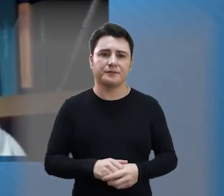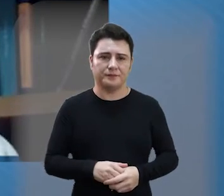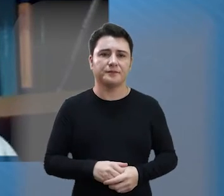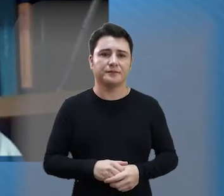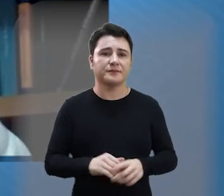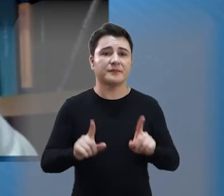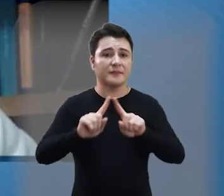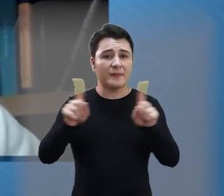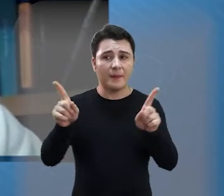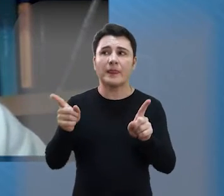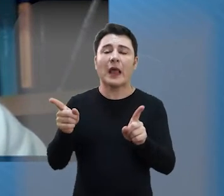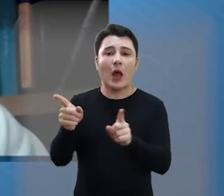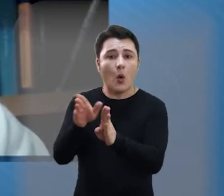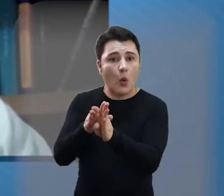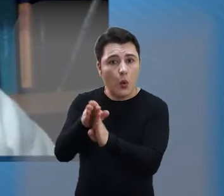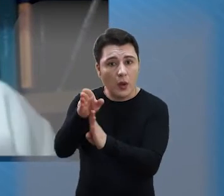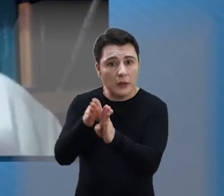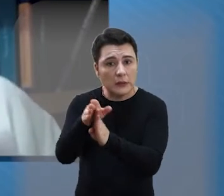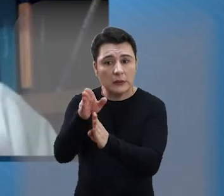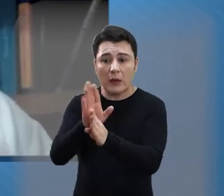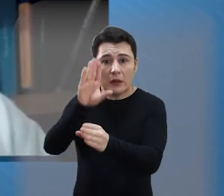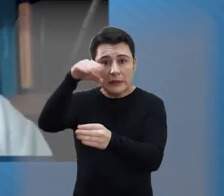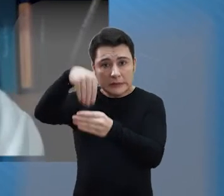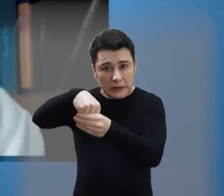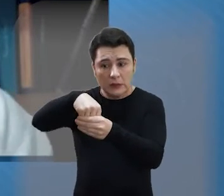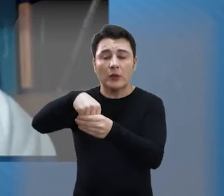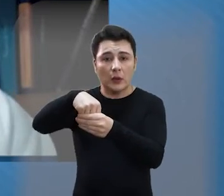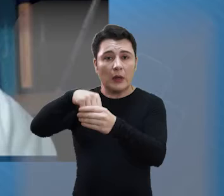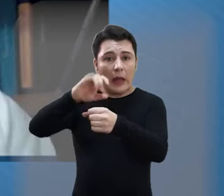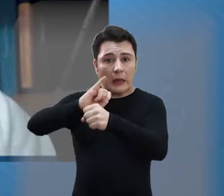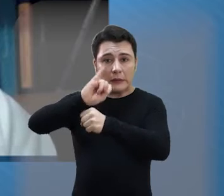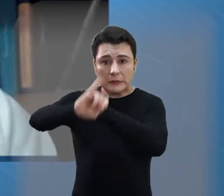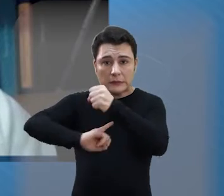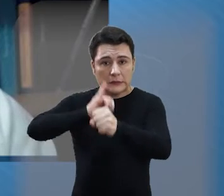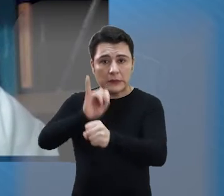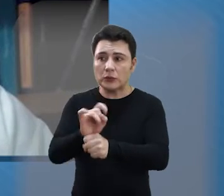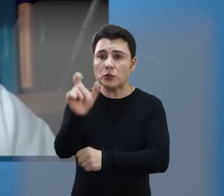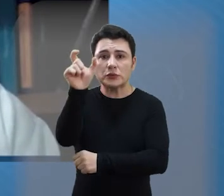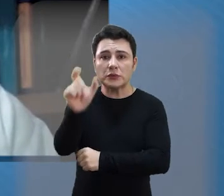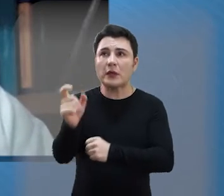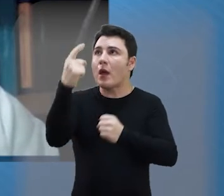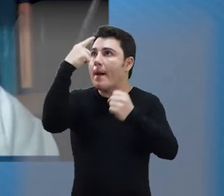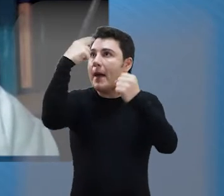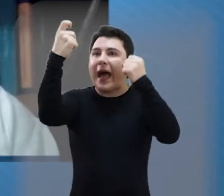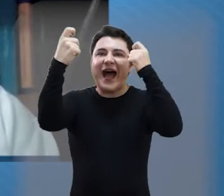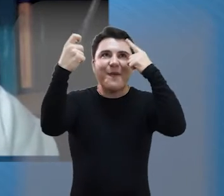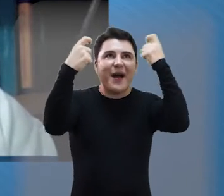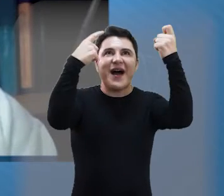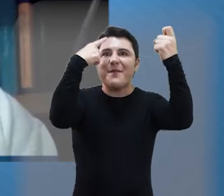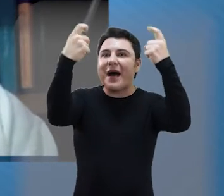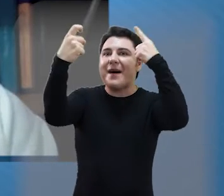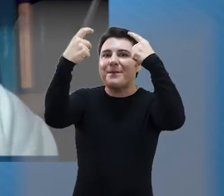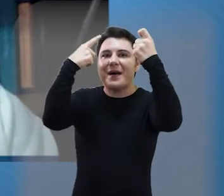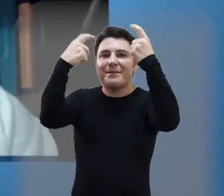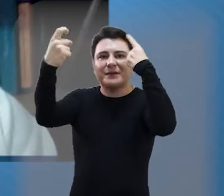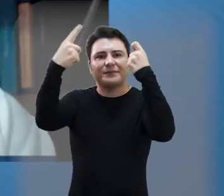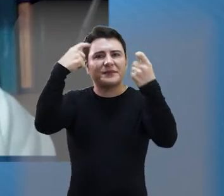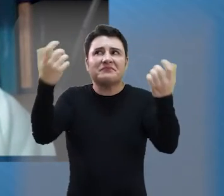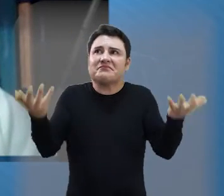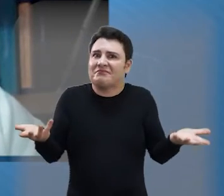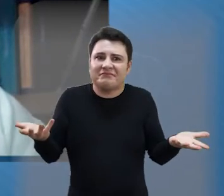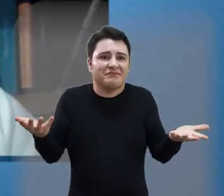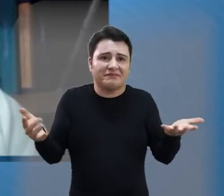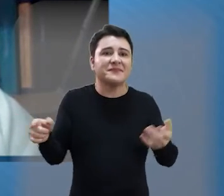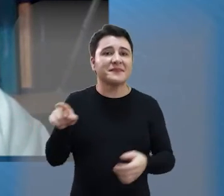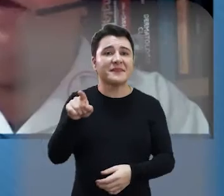realmente ela vai fazer um contraste nada interessante na face dela. Então, veja, essas recomendações tiradas, sabe-se lá